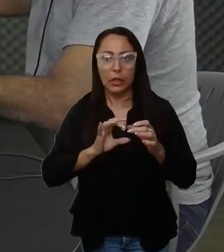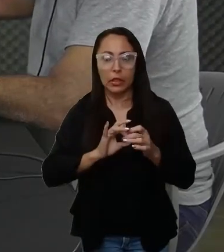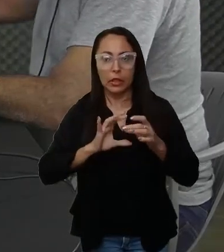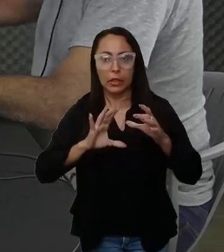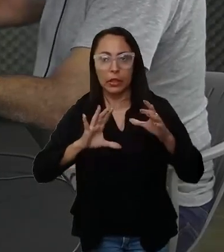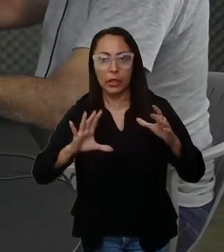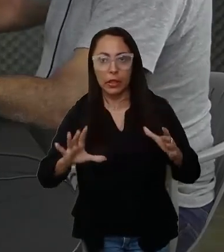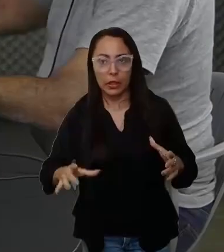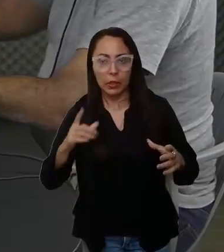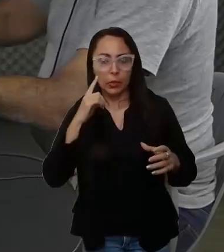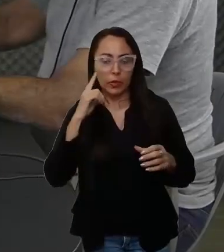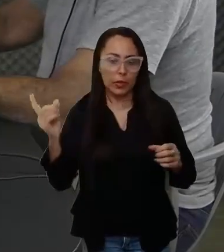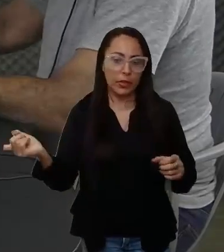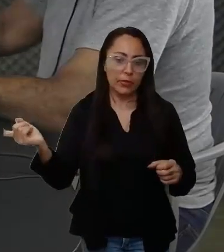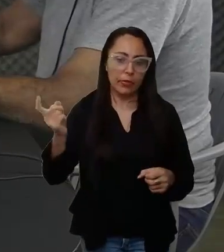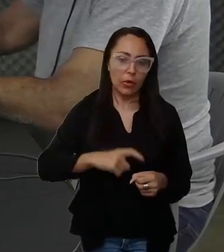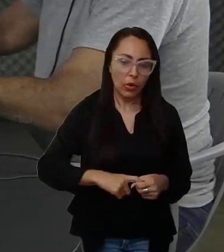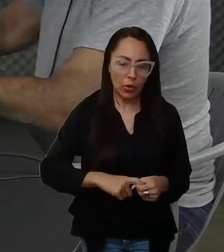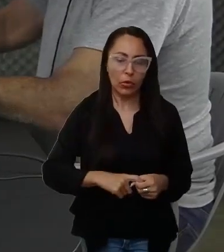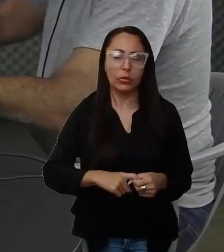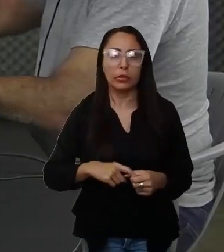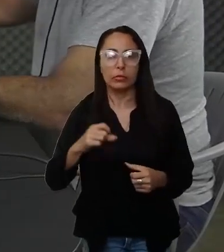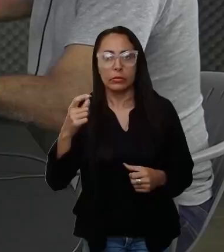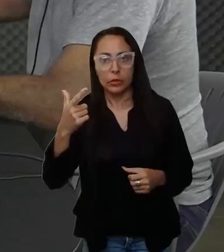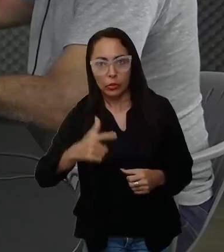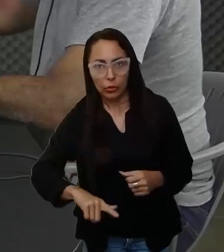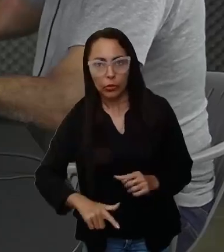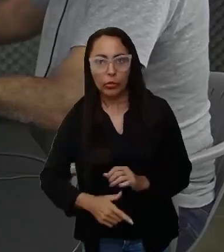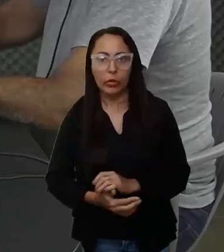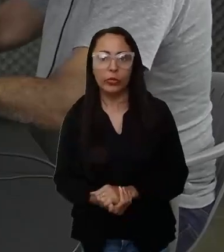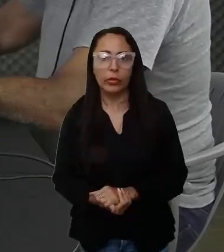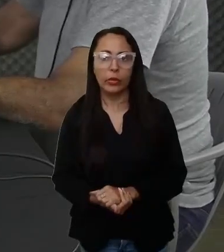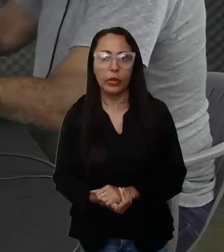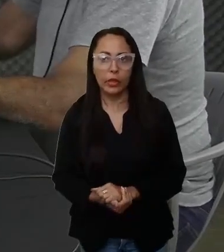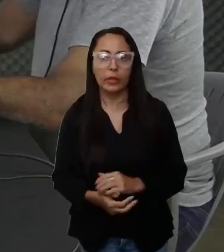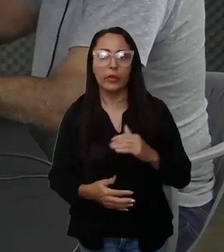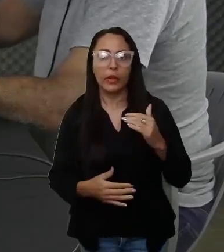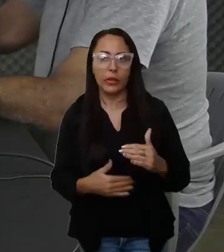momento, depois você retorna e volta de novo, vai, e isso vai